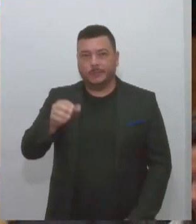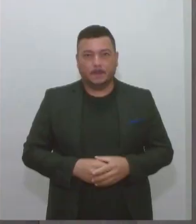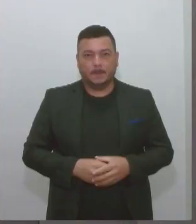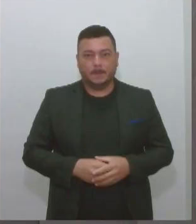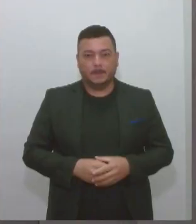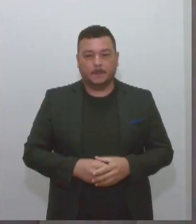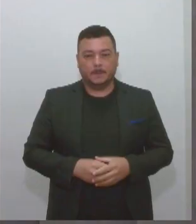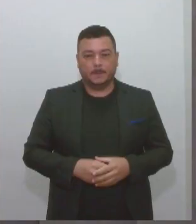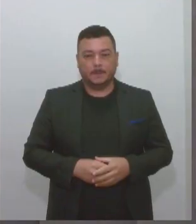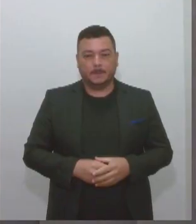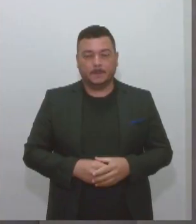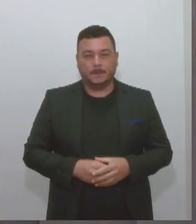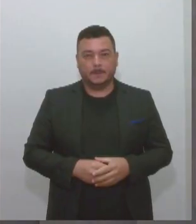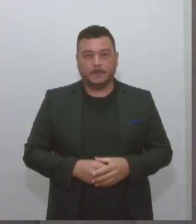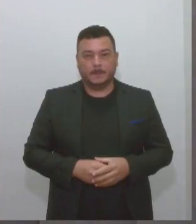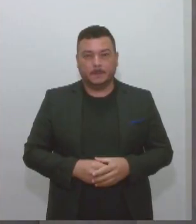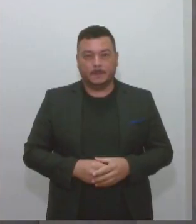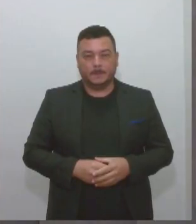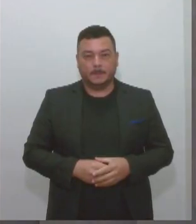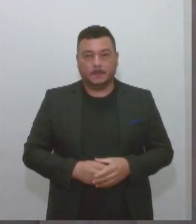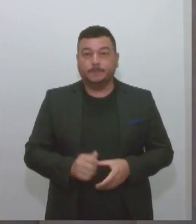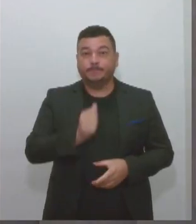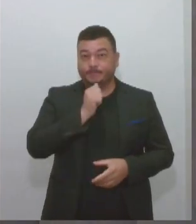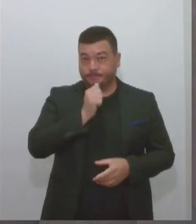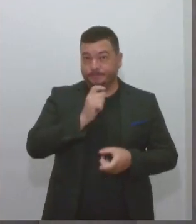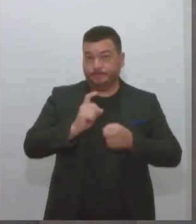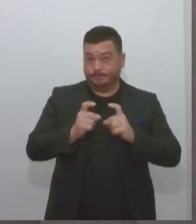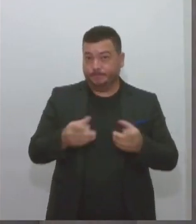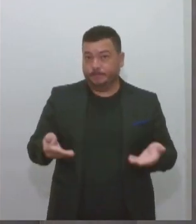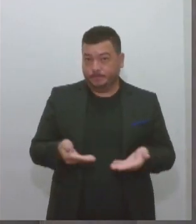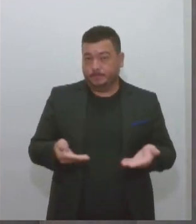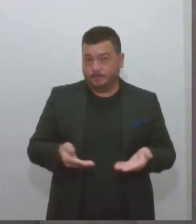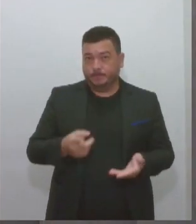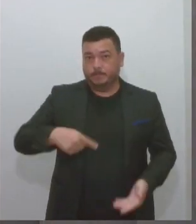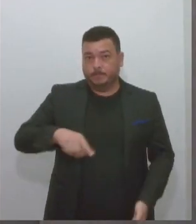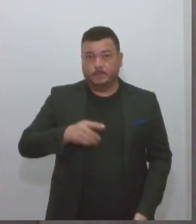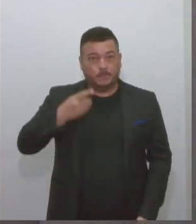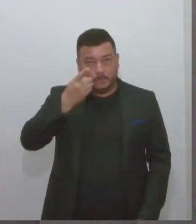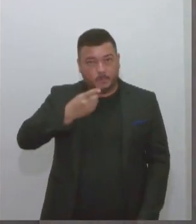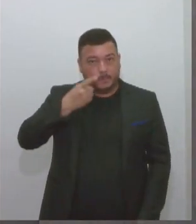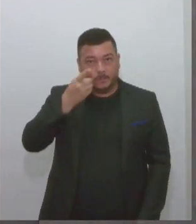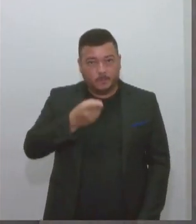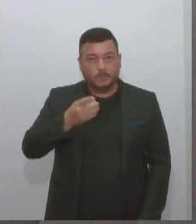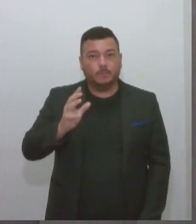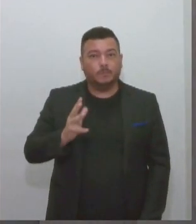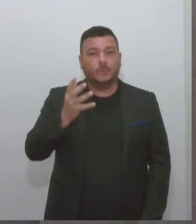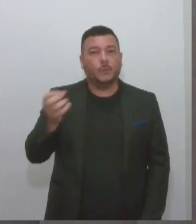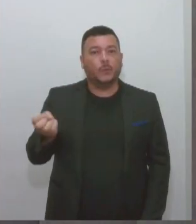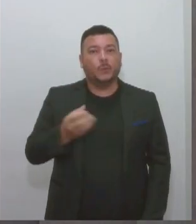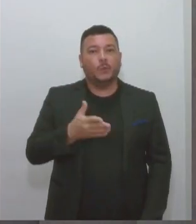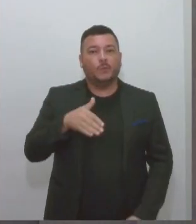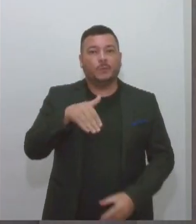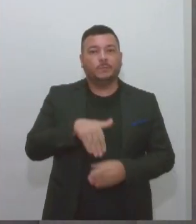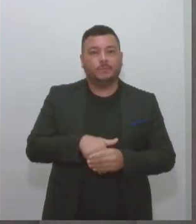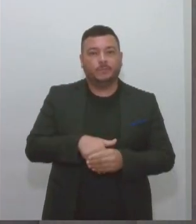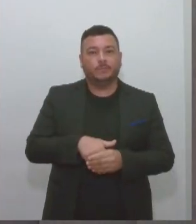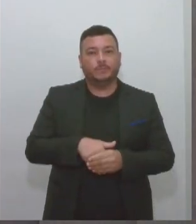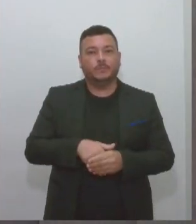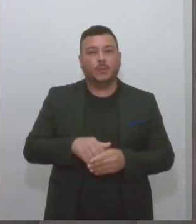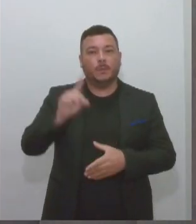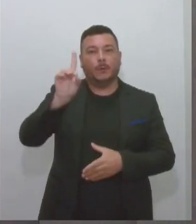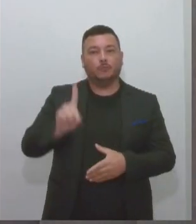abstenções. Ainda na sessão de hoje, os deputados estaduais realizaram a nova eleição para a mesa diretora